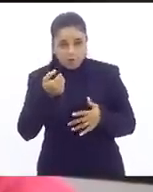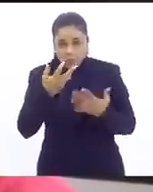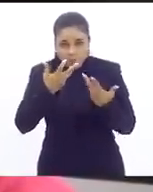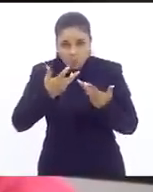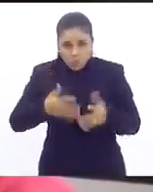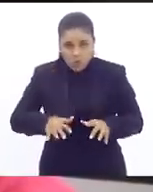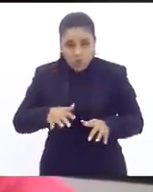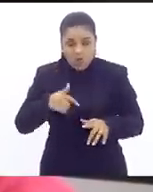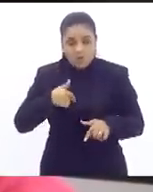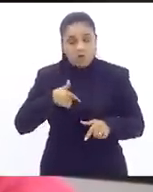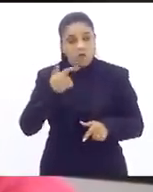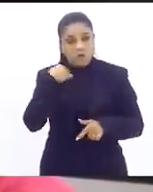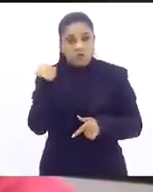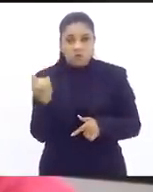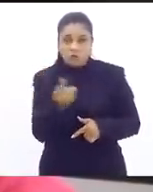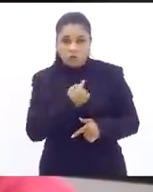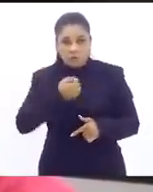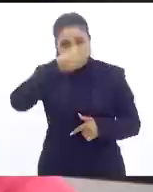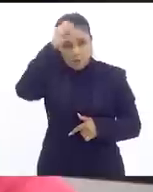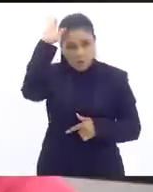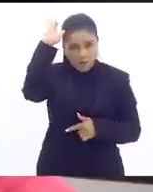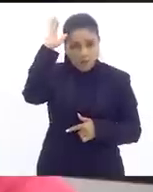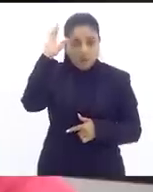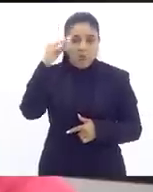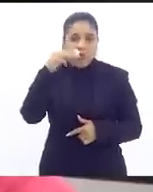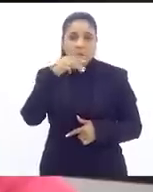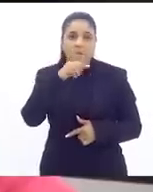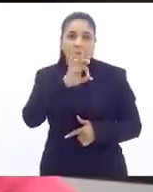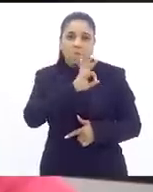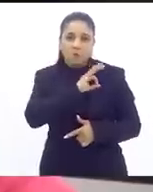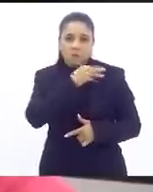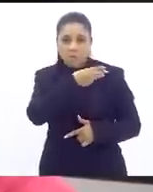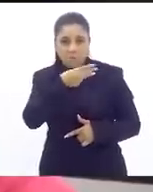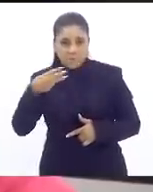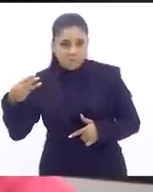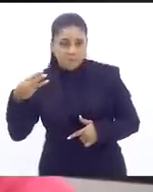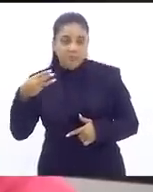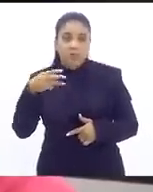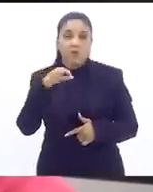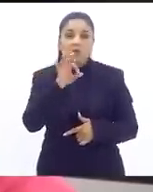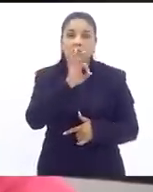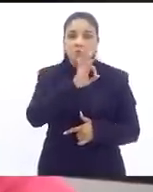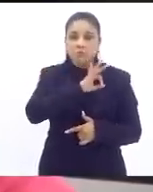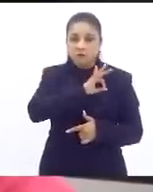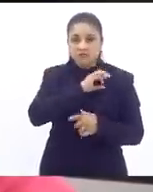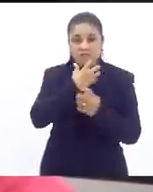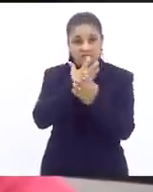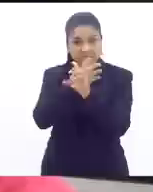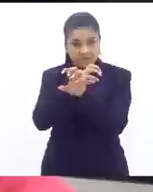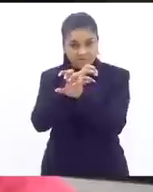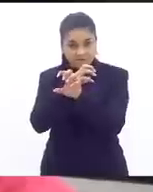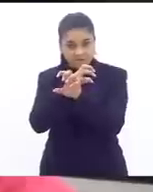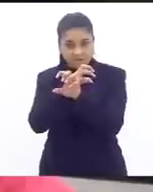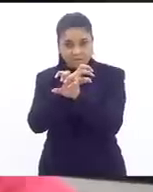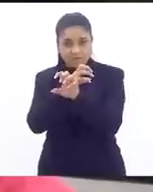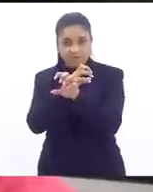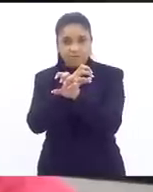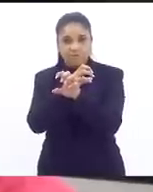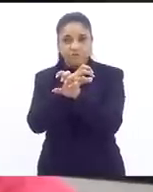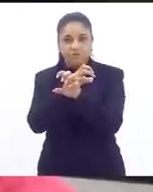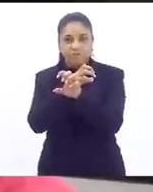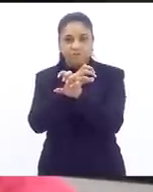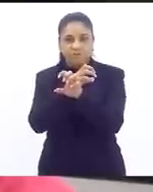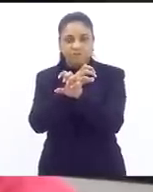nós bombeiro militares policiais civis né a gente no caso